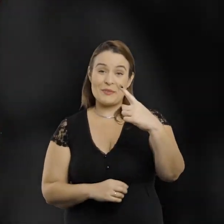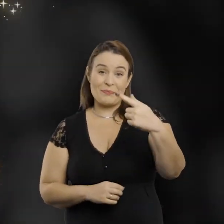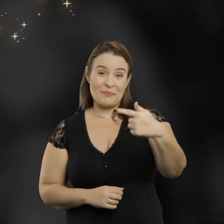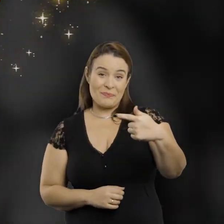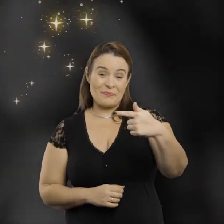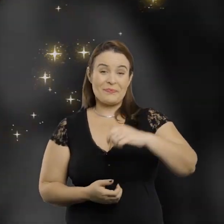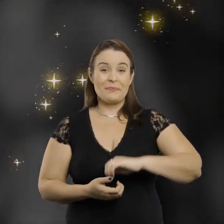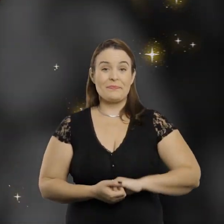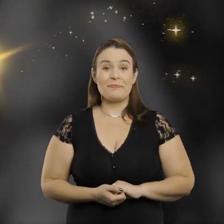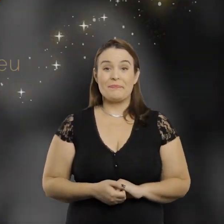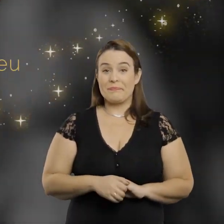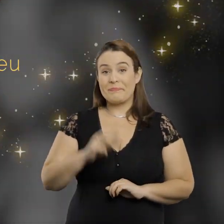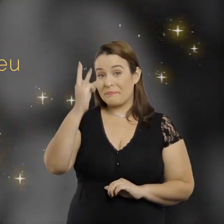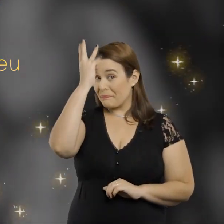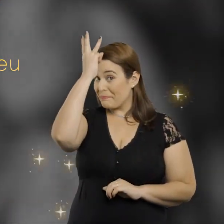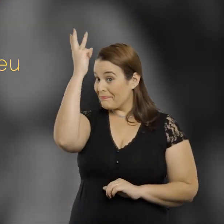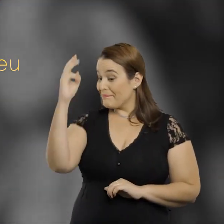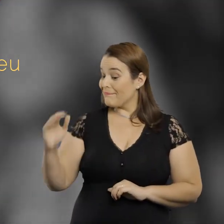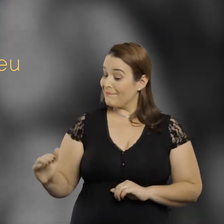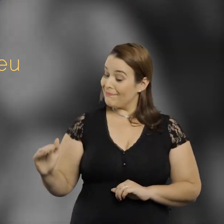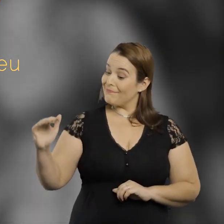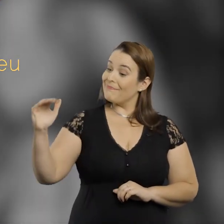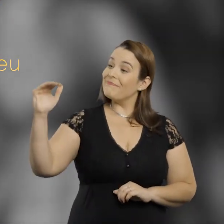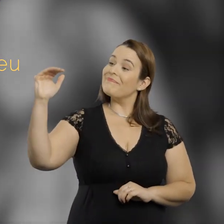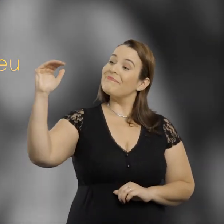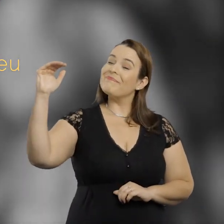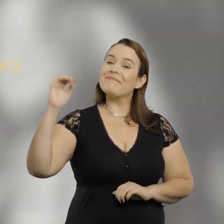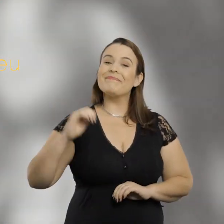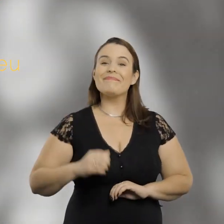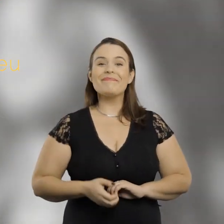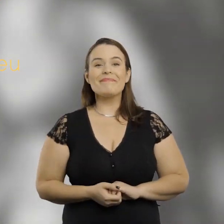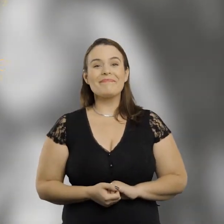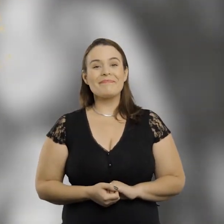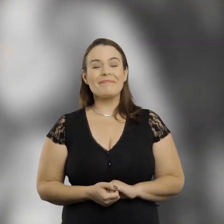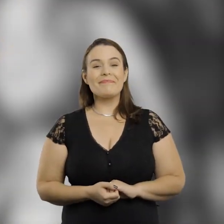Capítulo 17. Quando Wendy cresceu.